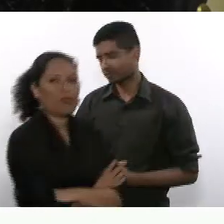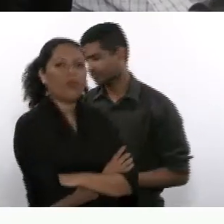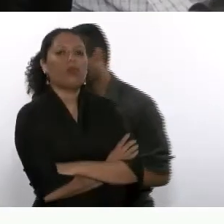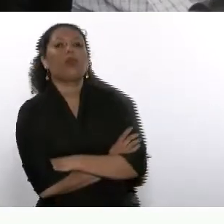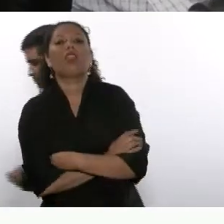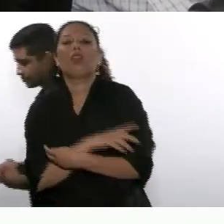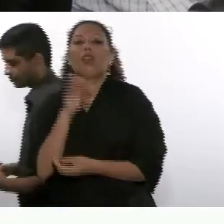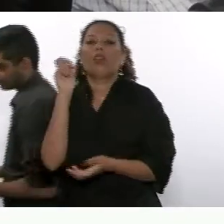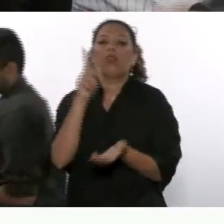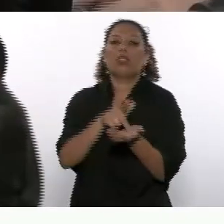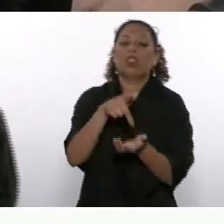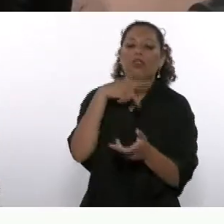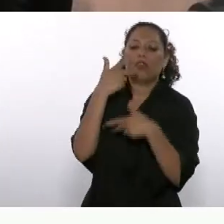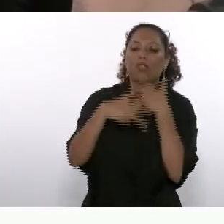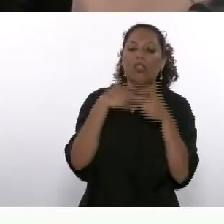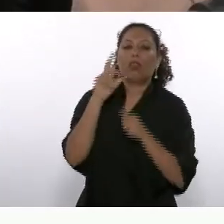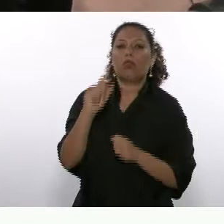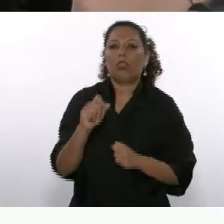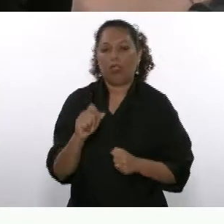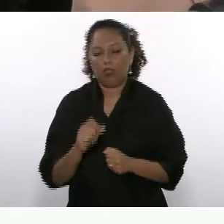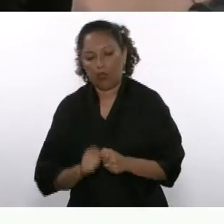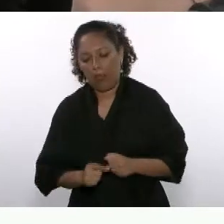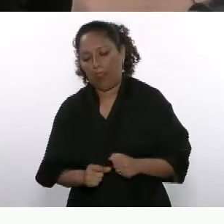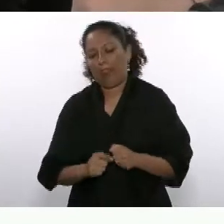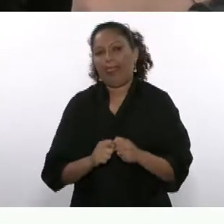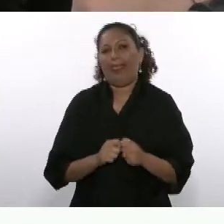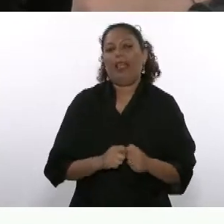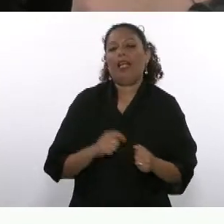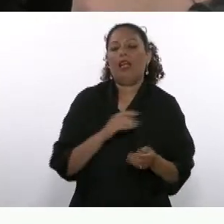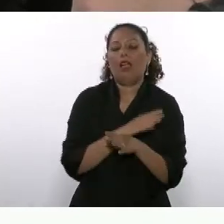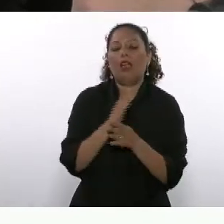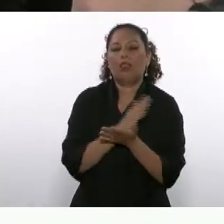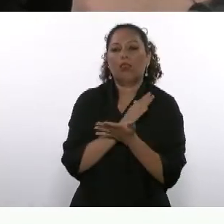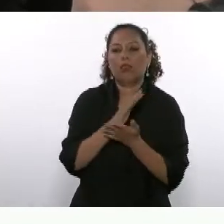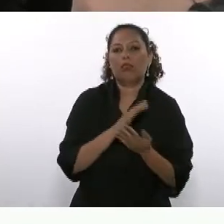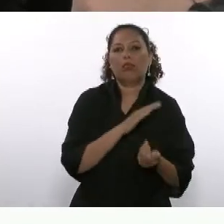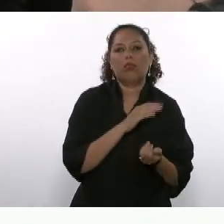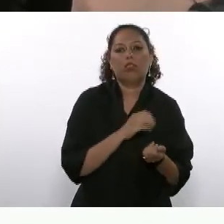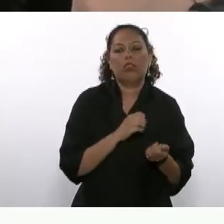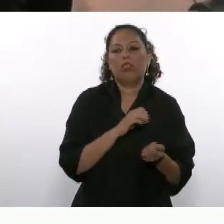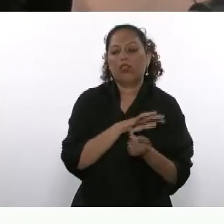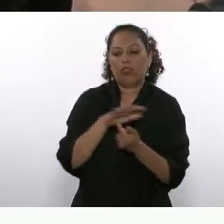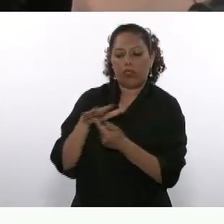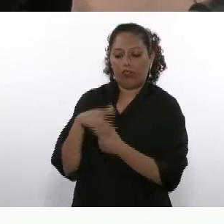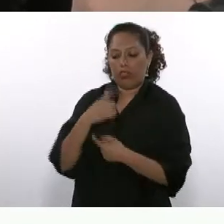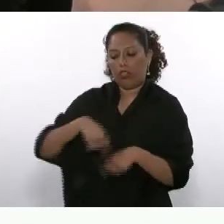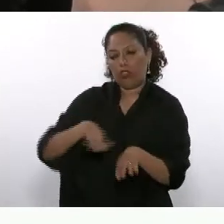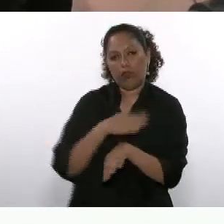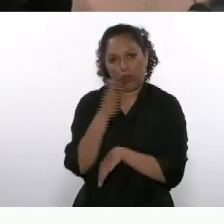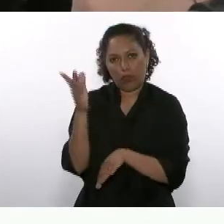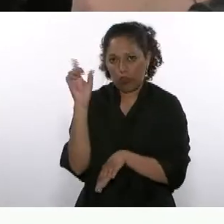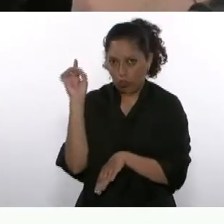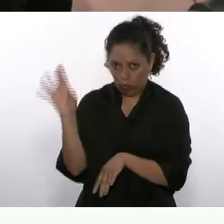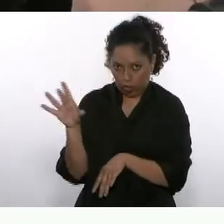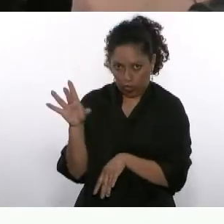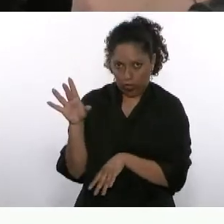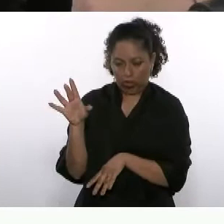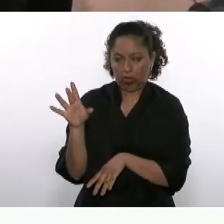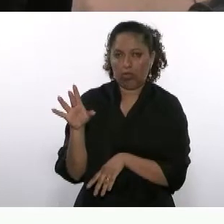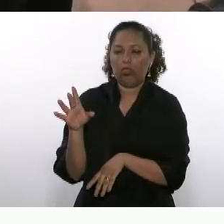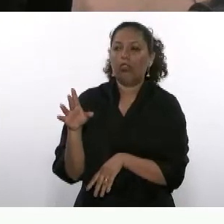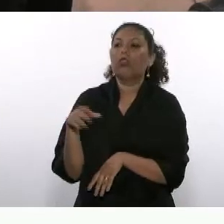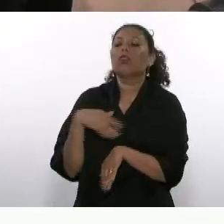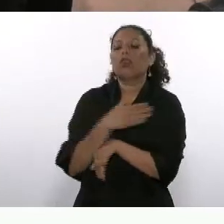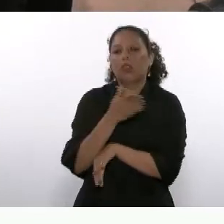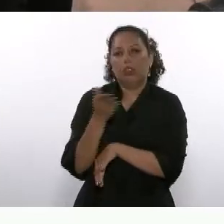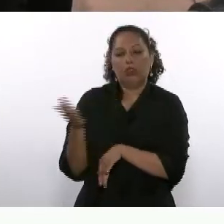sim, é importante na nossa apresentação, eu chamei a atenção que algumas feiras a gente só teve a participação, ou seja, a gente